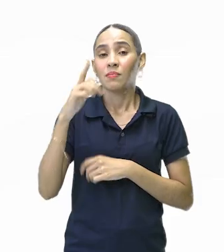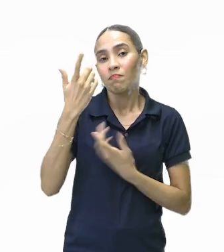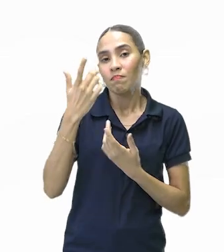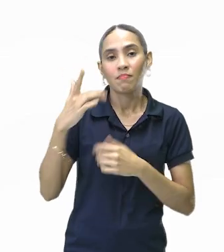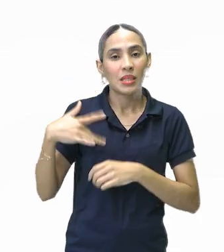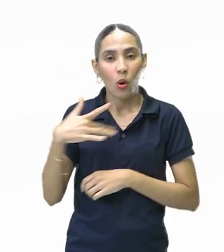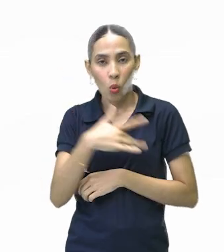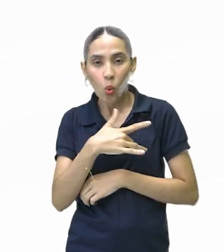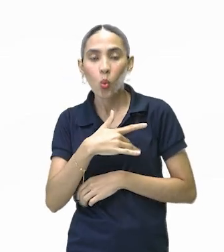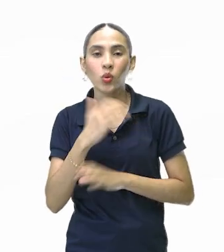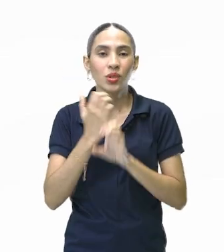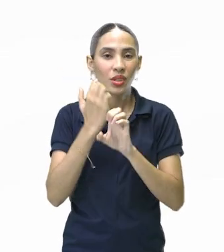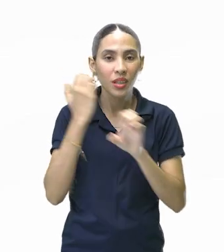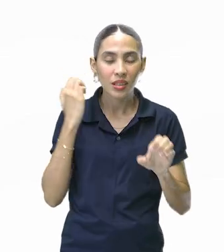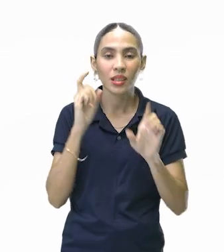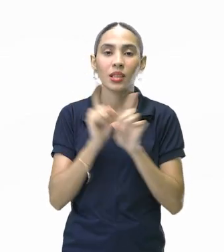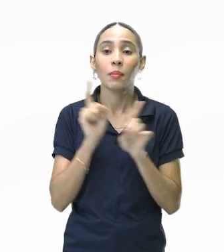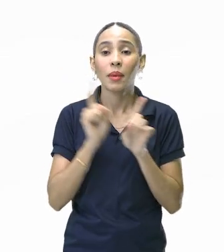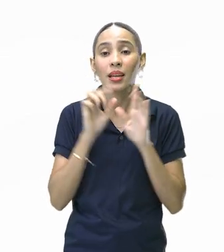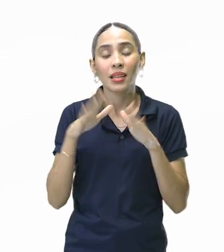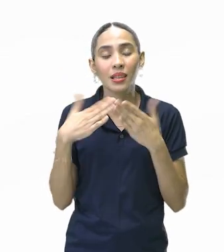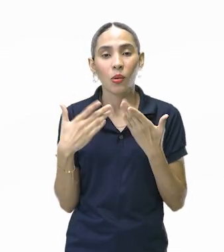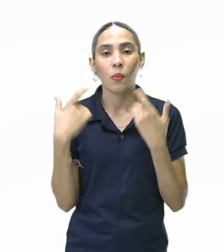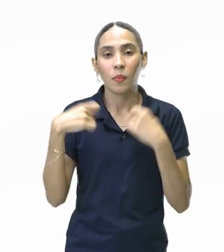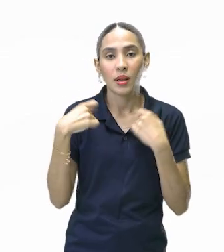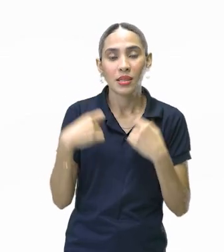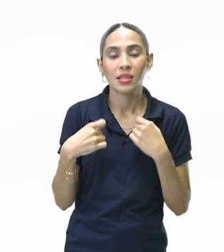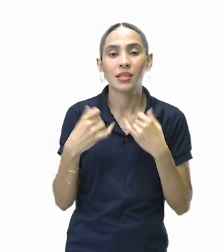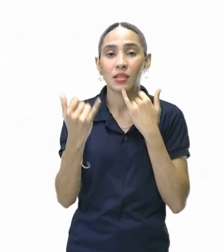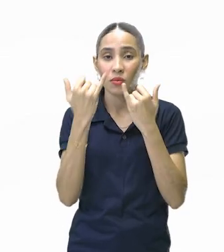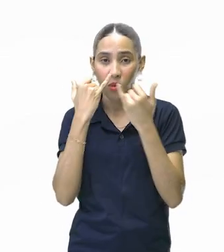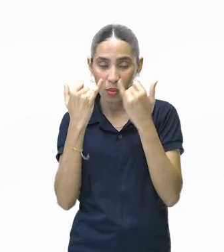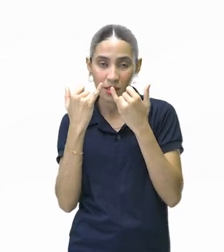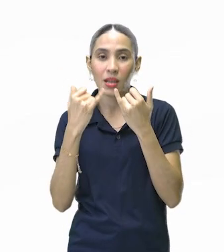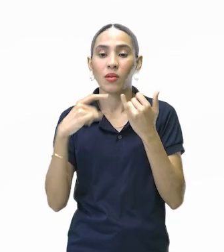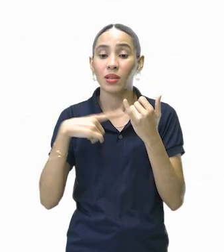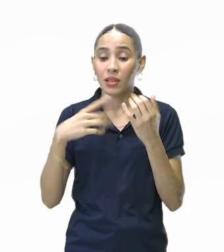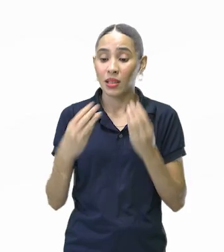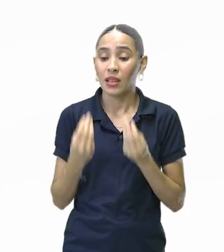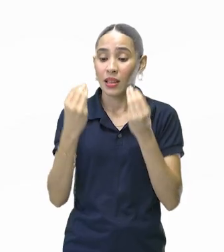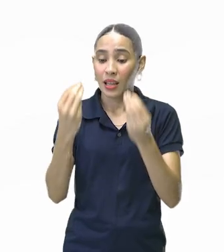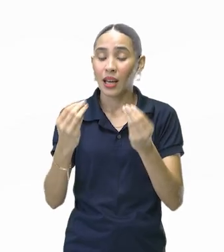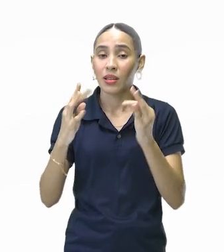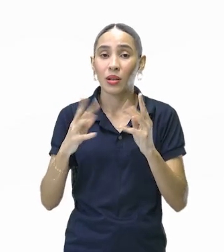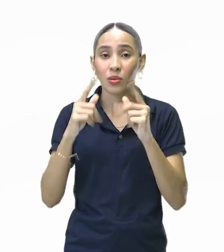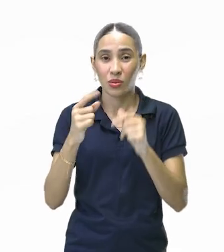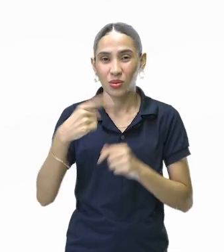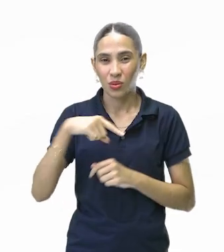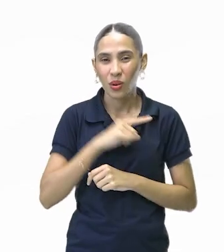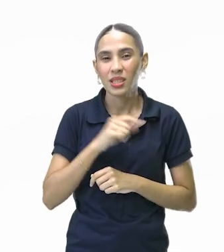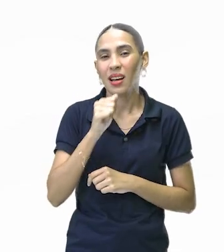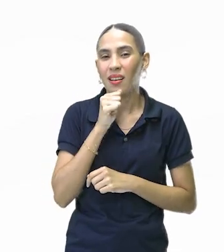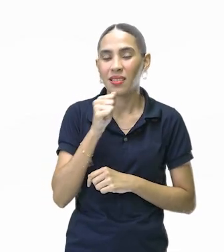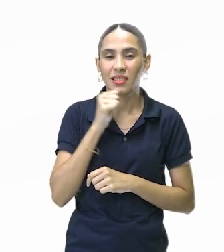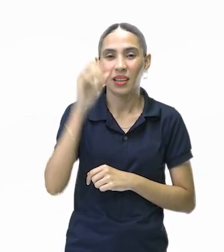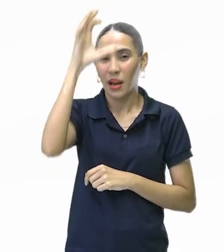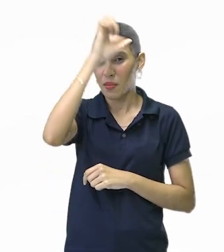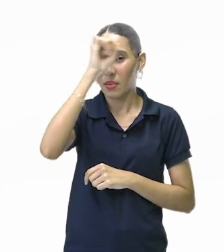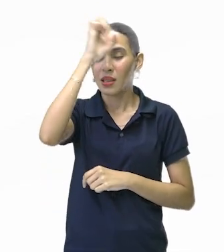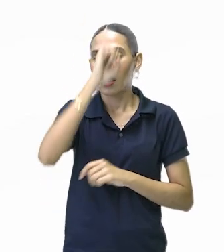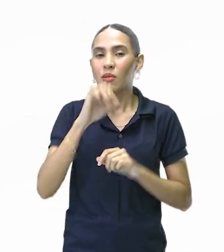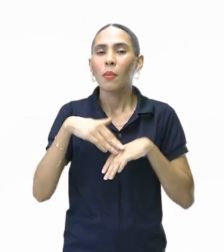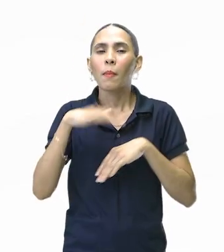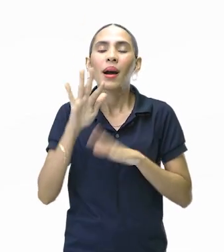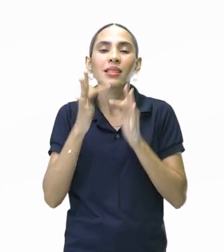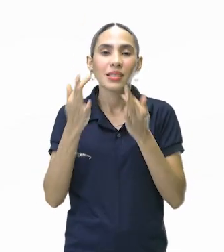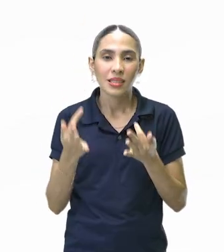área da engenharia, né? Então, é necessário que essa informação chegue para nós, que somos leigos nesses assuntos, de uma maneira